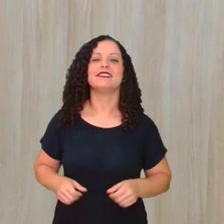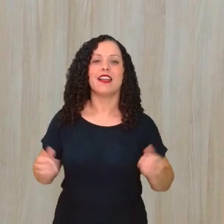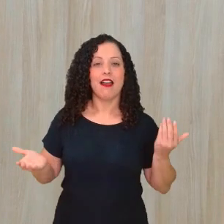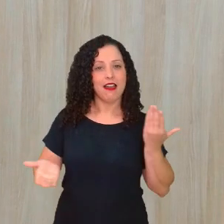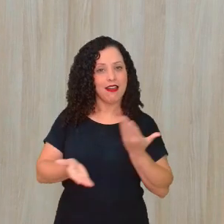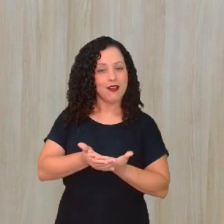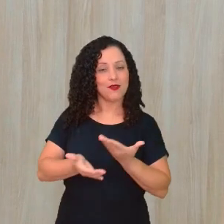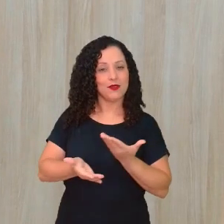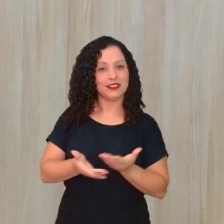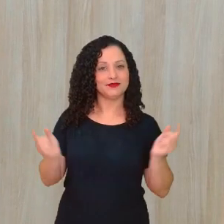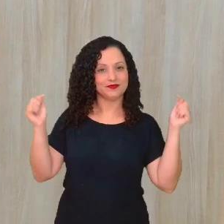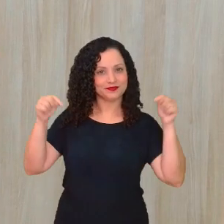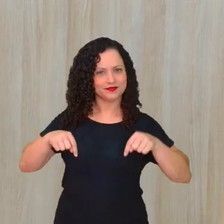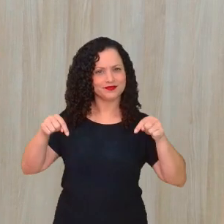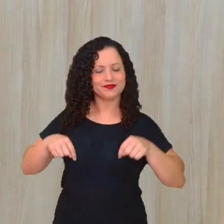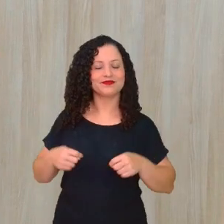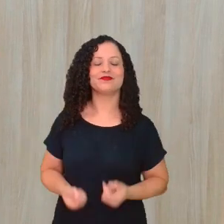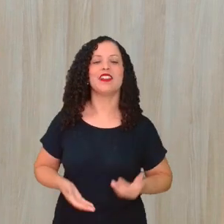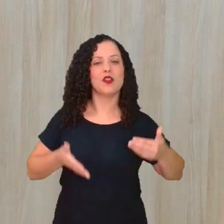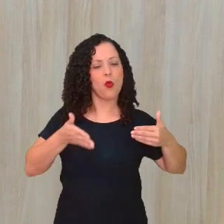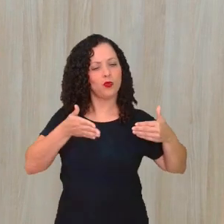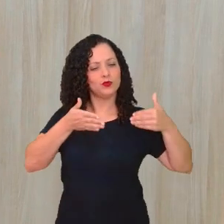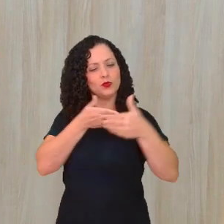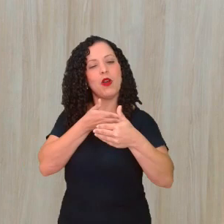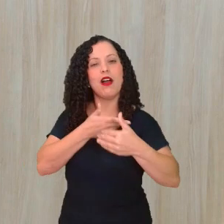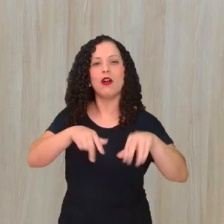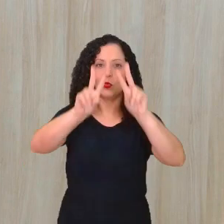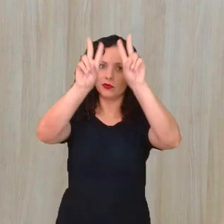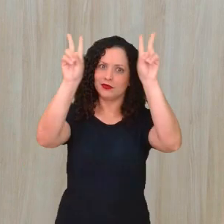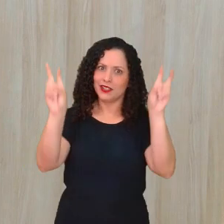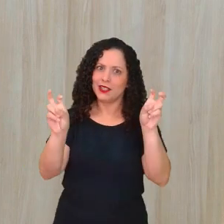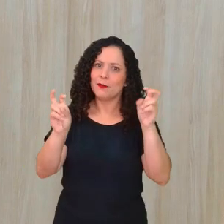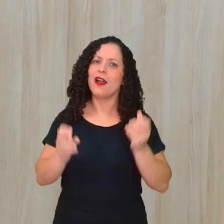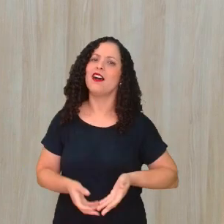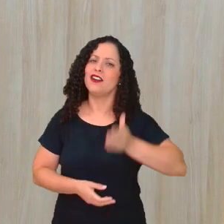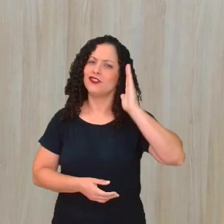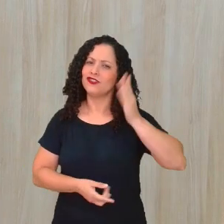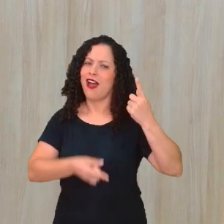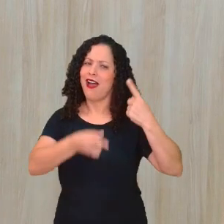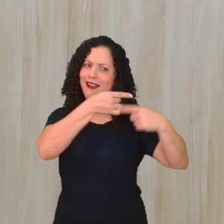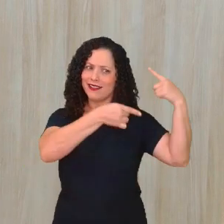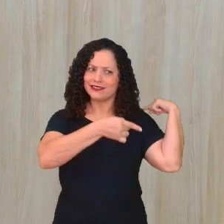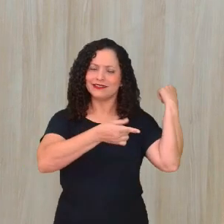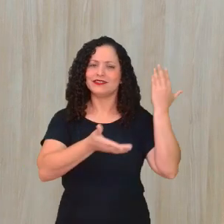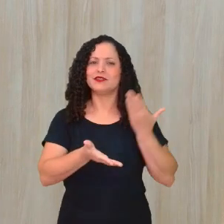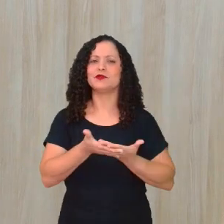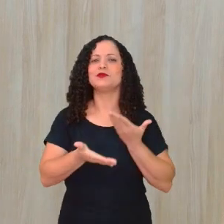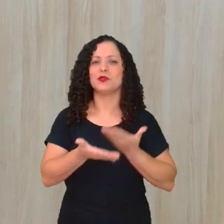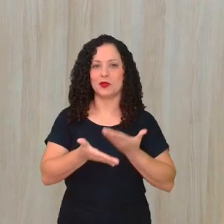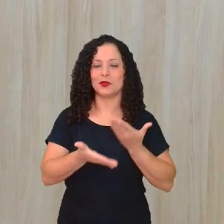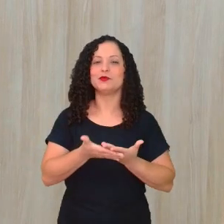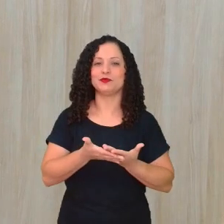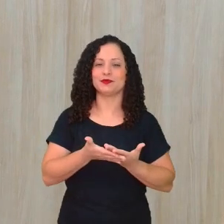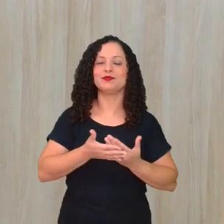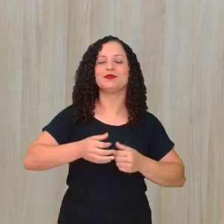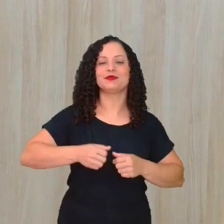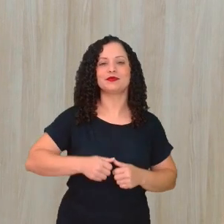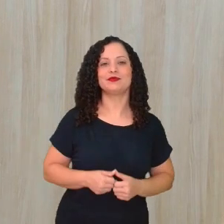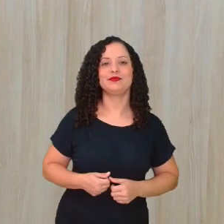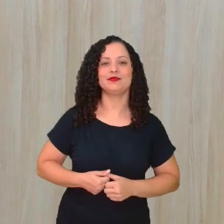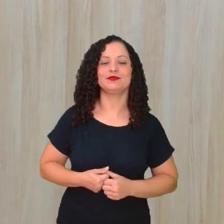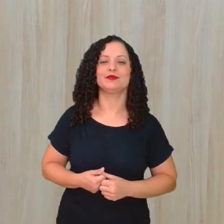uma aula de História e a gente vai dar continuidade, certo? A um tema que a gente já trabalhou um pouquinho na aula